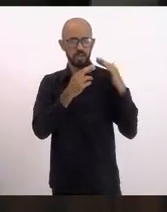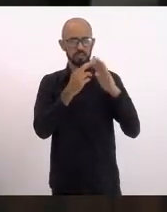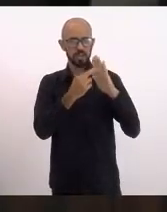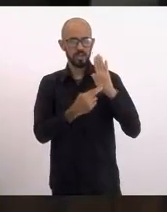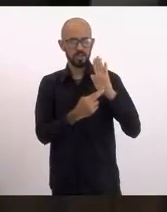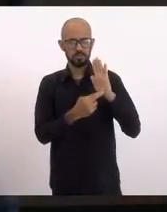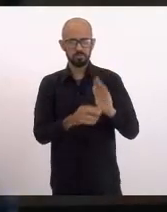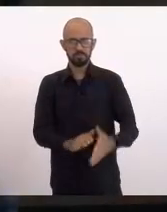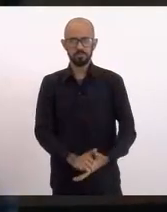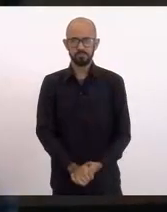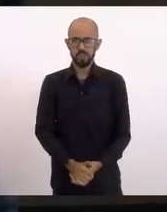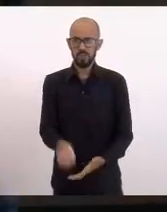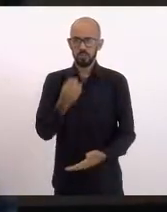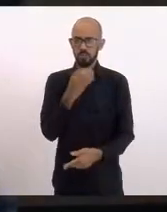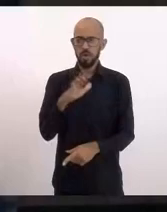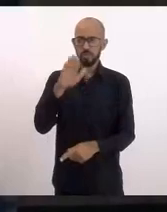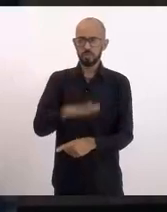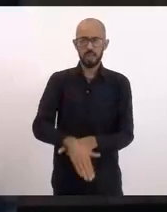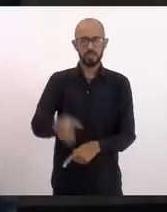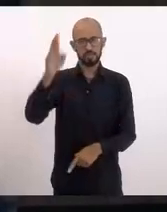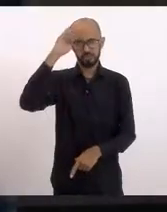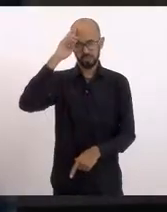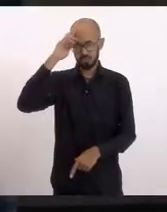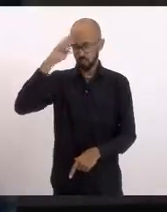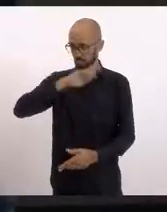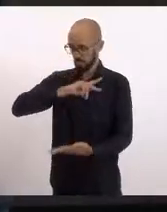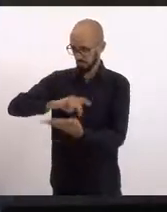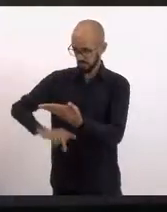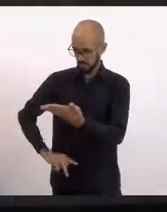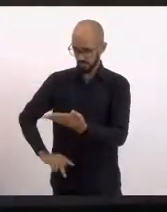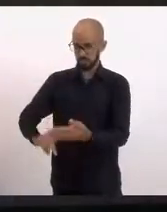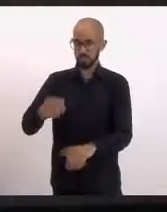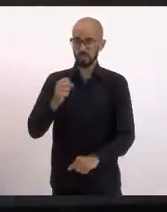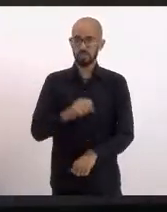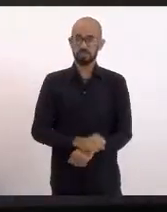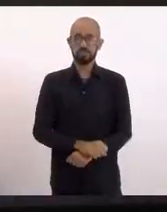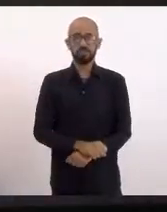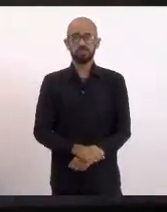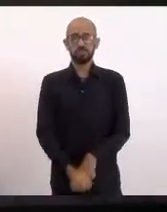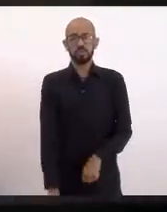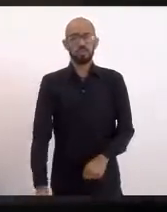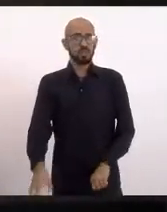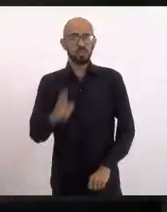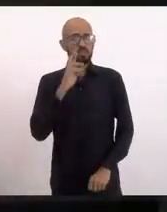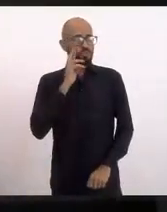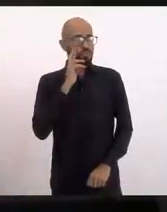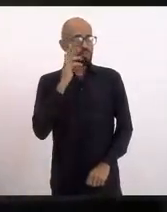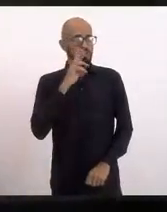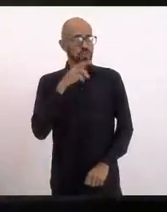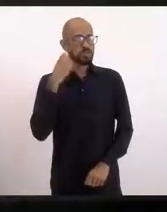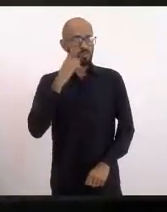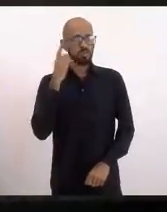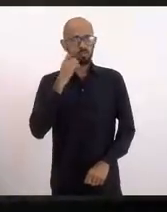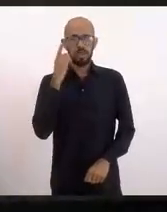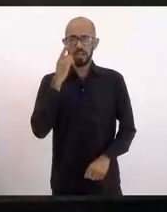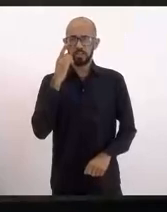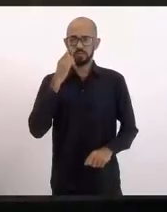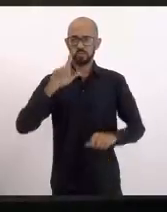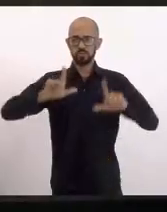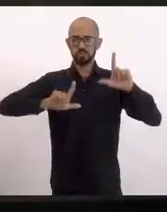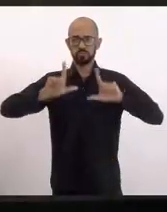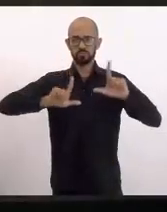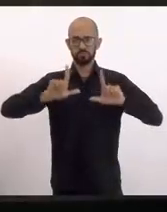deputado. Boa tarde, senhor presidente, nobres deputados, imprensa